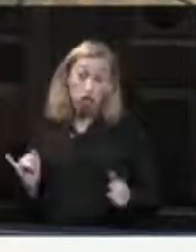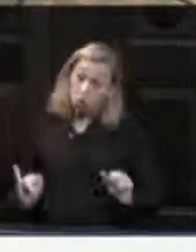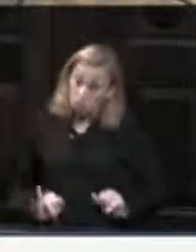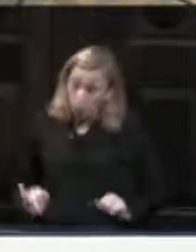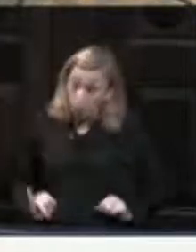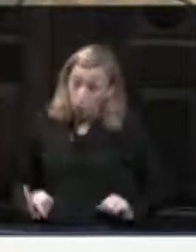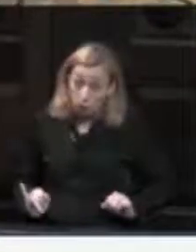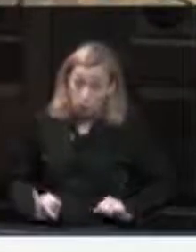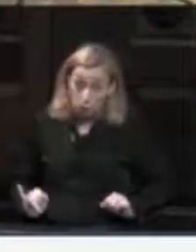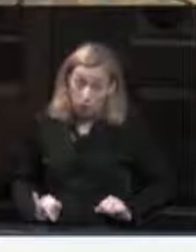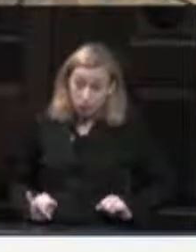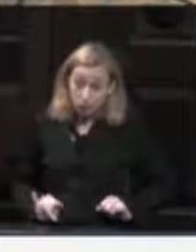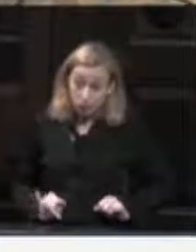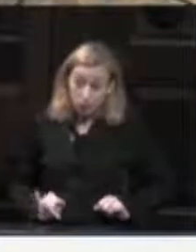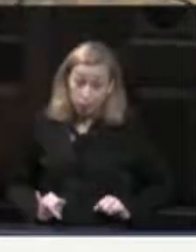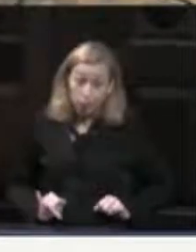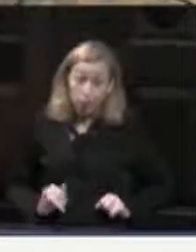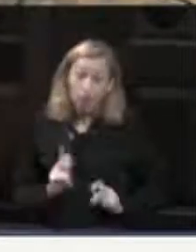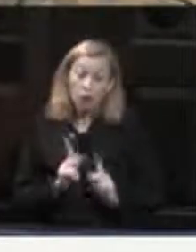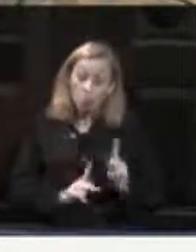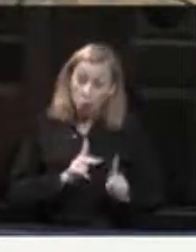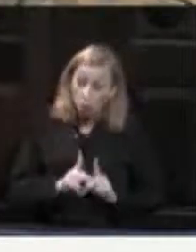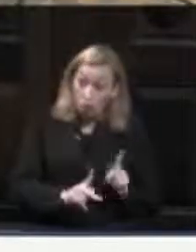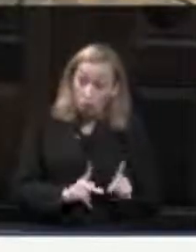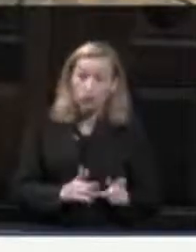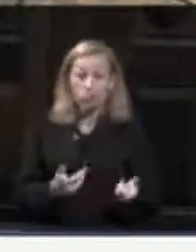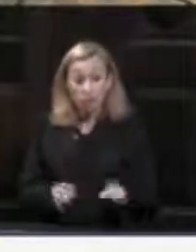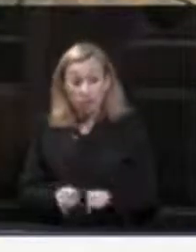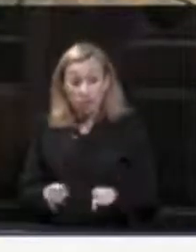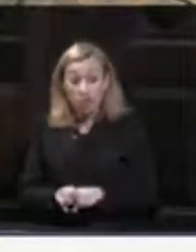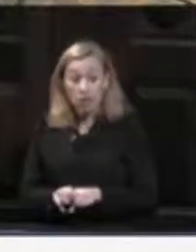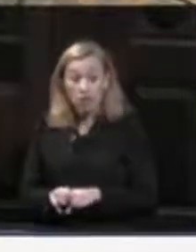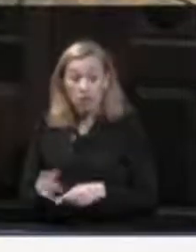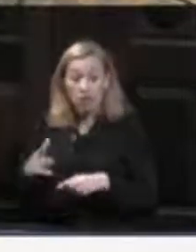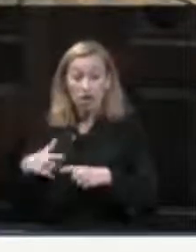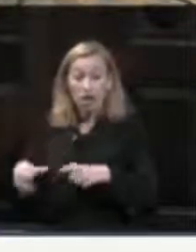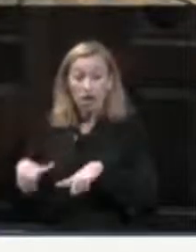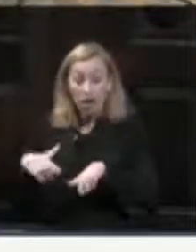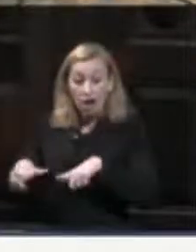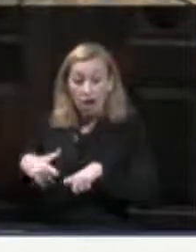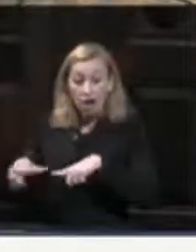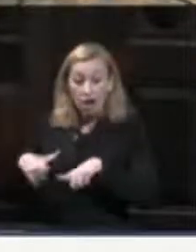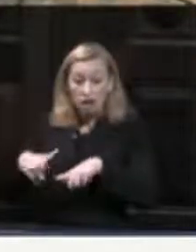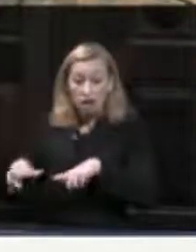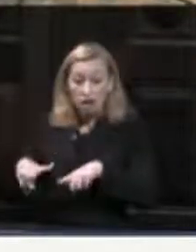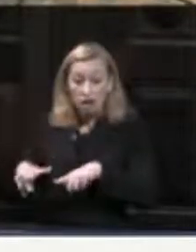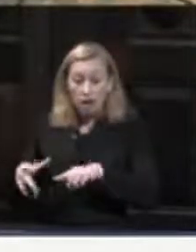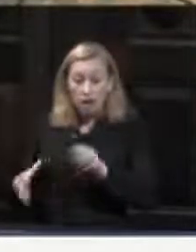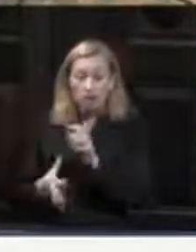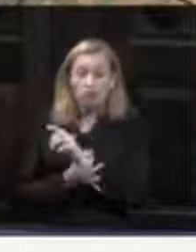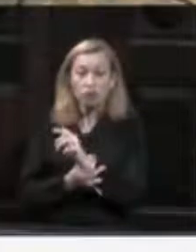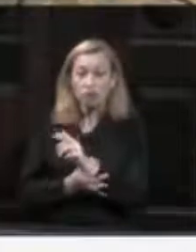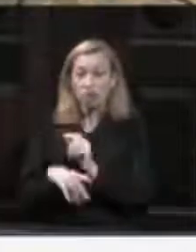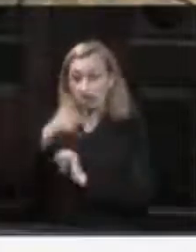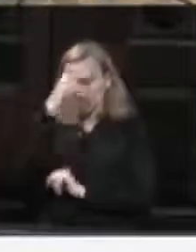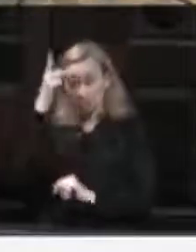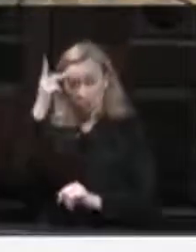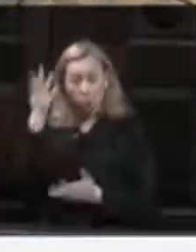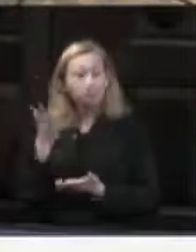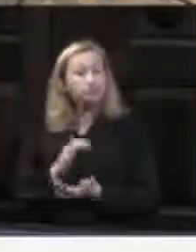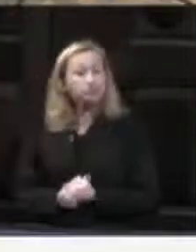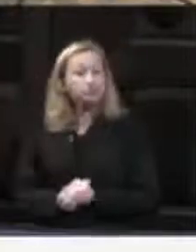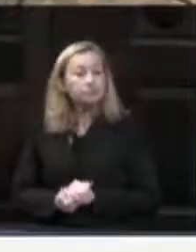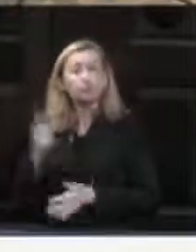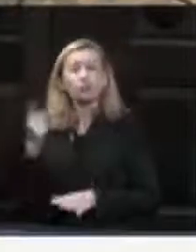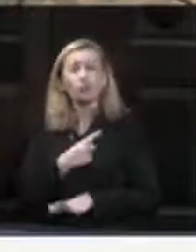salarial, do ponto de vista da situação de trabalho, e também sofrem os internos, porque não há as condições. O